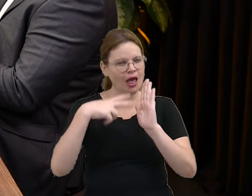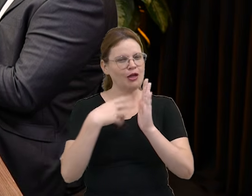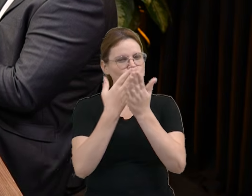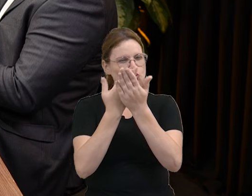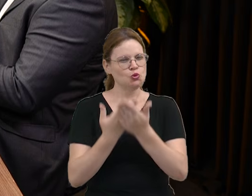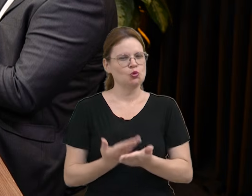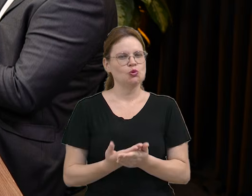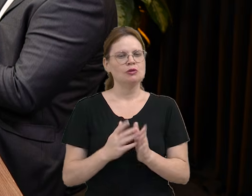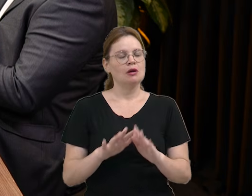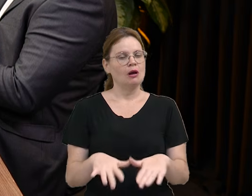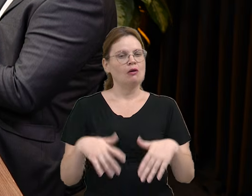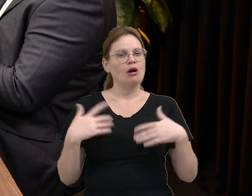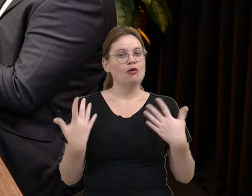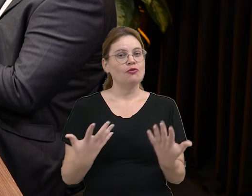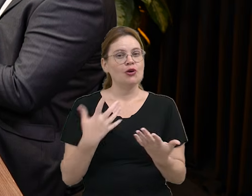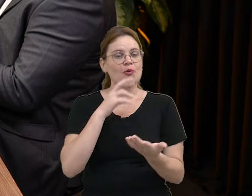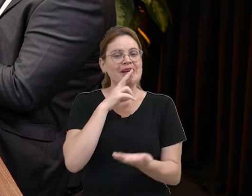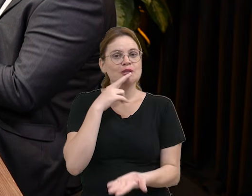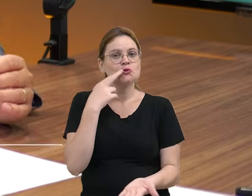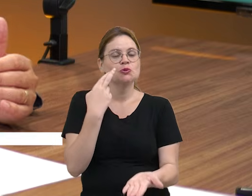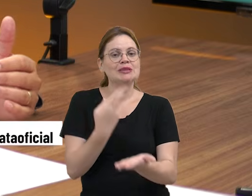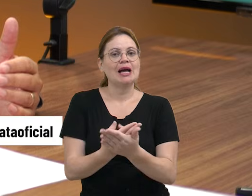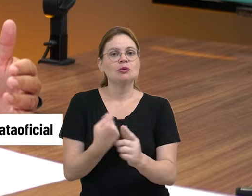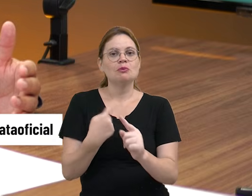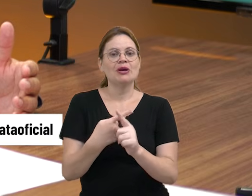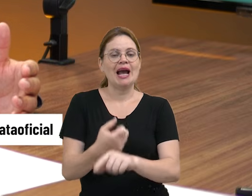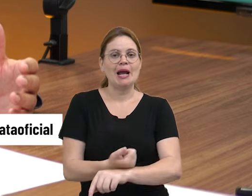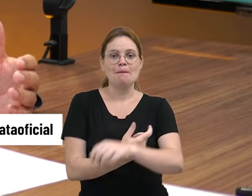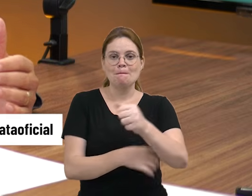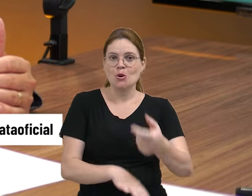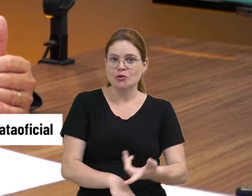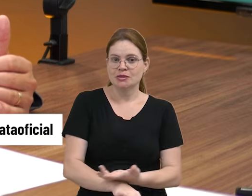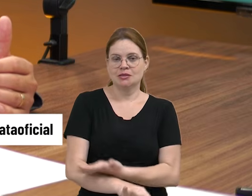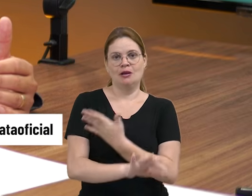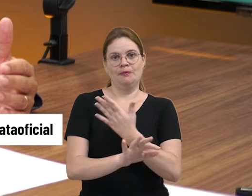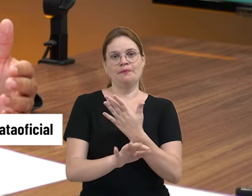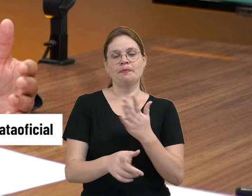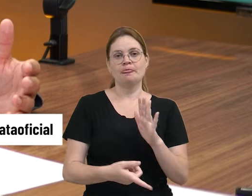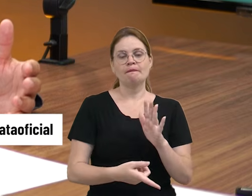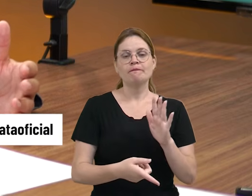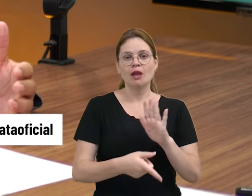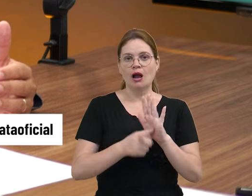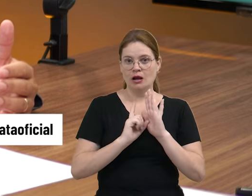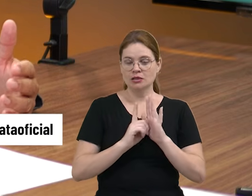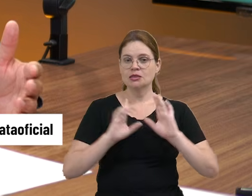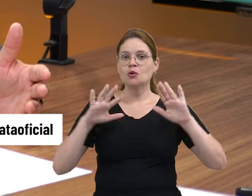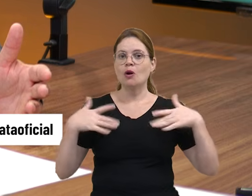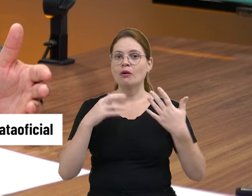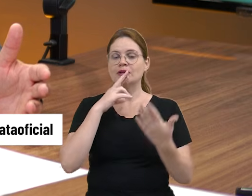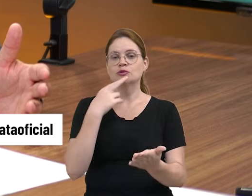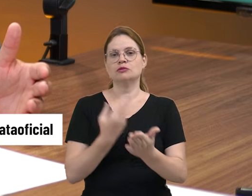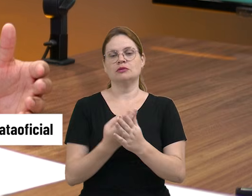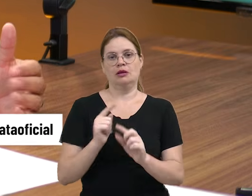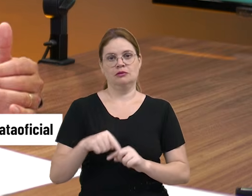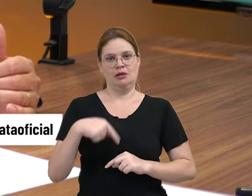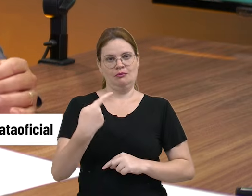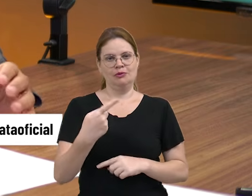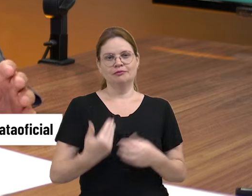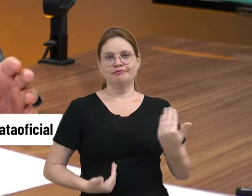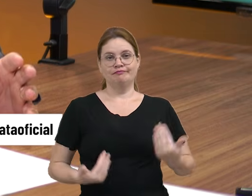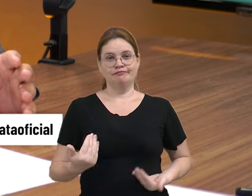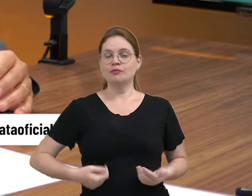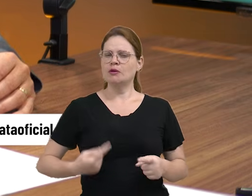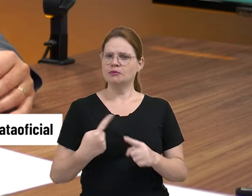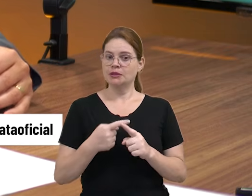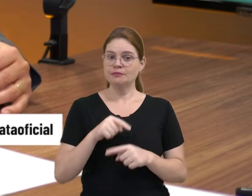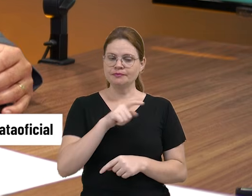luz da palavra, sobre como o efeito da emoção, o que o efeito da emoção causa na vida do servo de Deus, né?